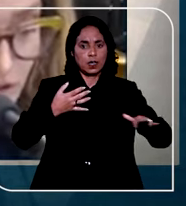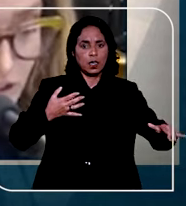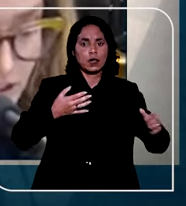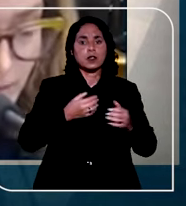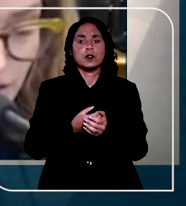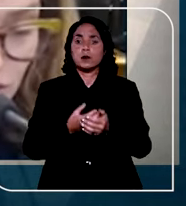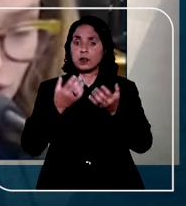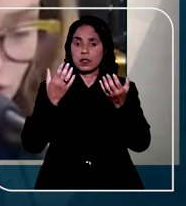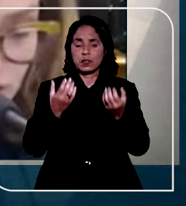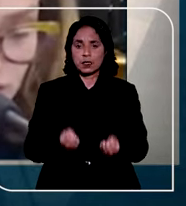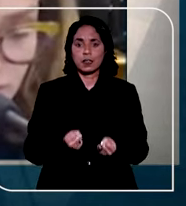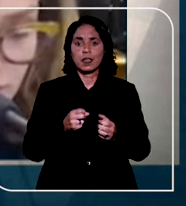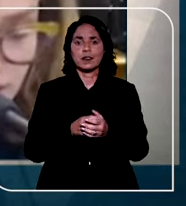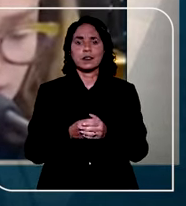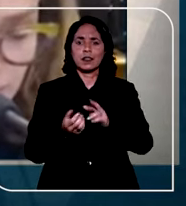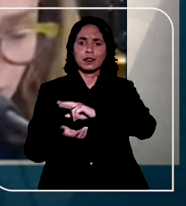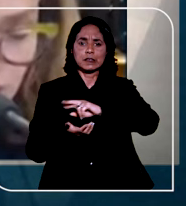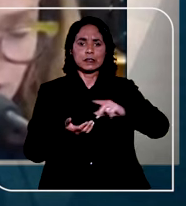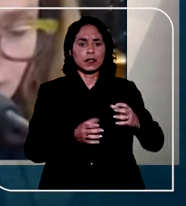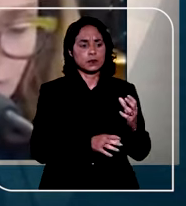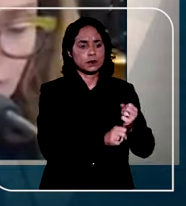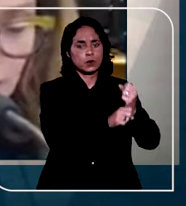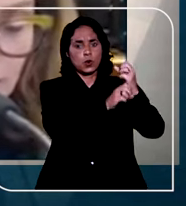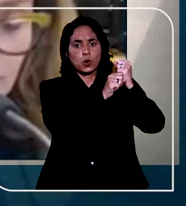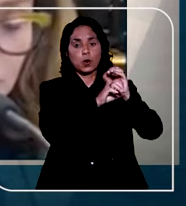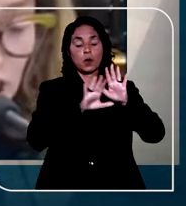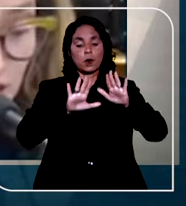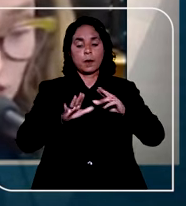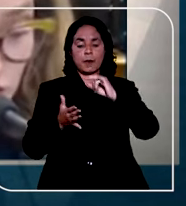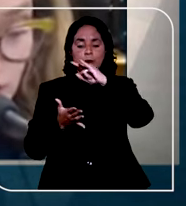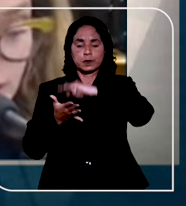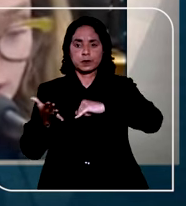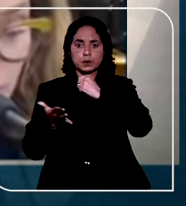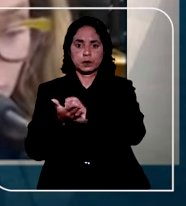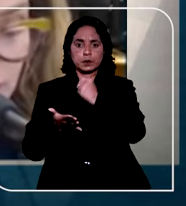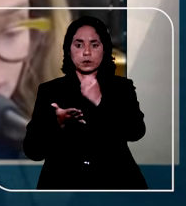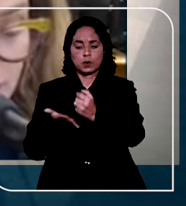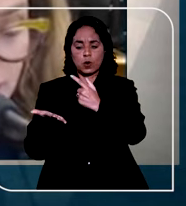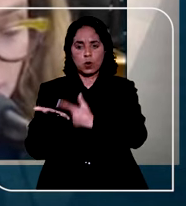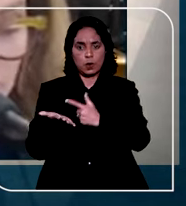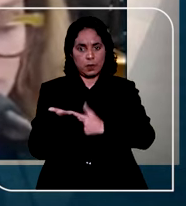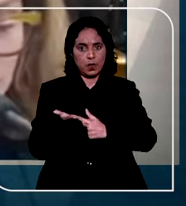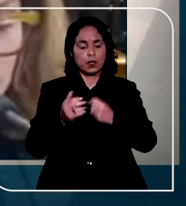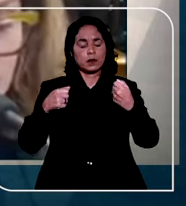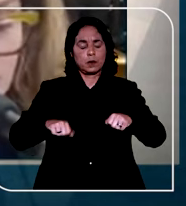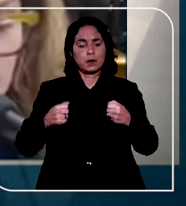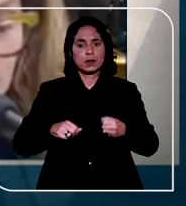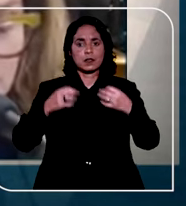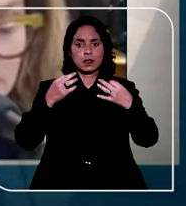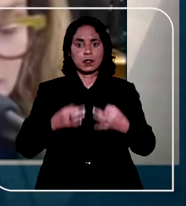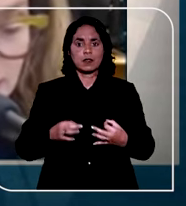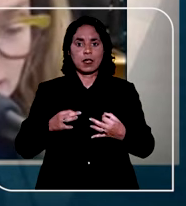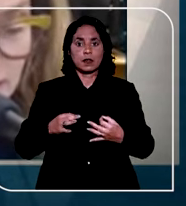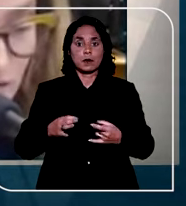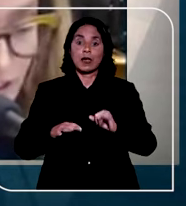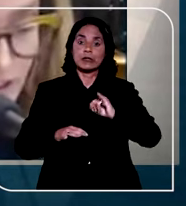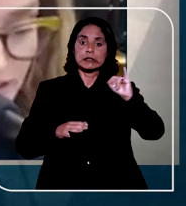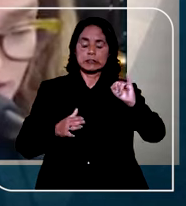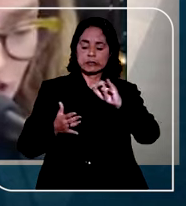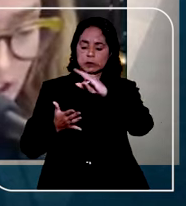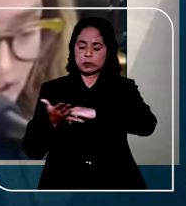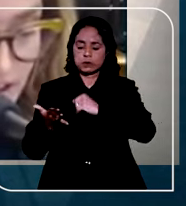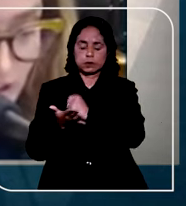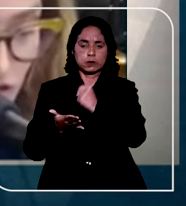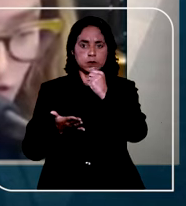a presunção de lucros cessantes em razão do descumprimento do prazo para entrega de imóvel nos casos em que o comprador deseja manter o